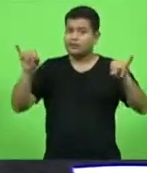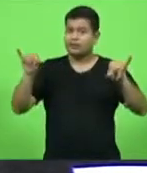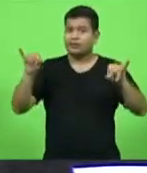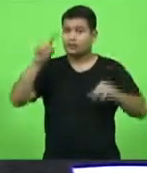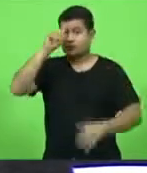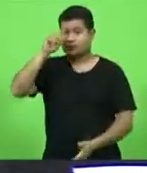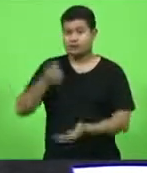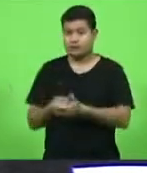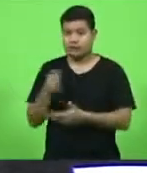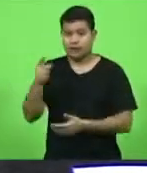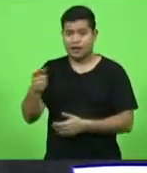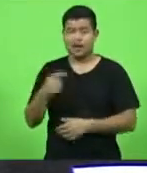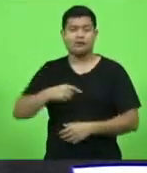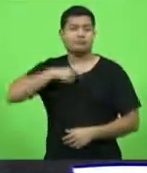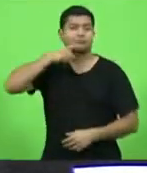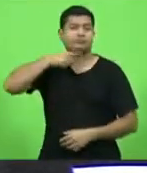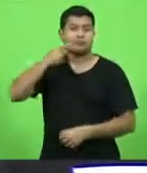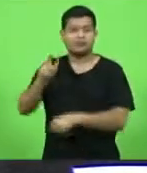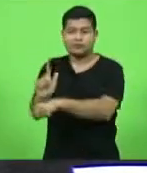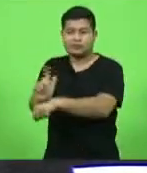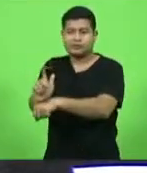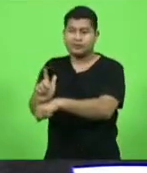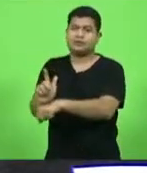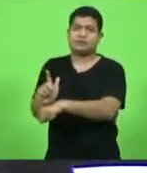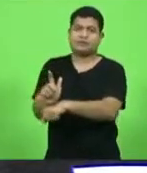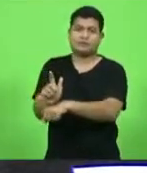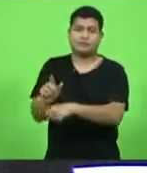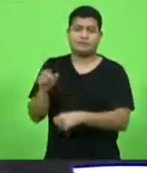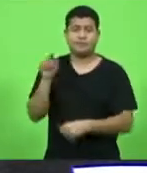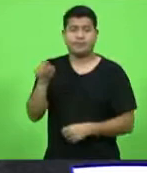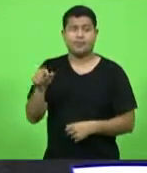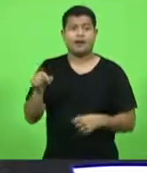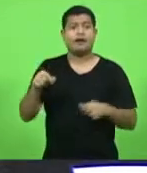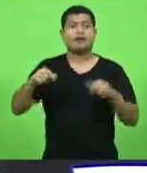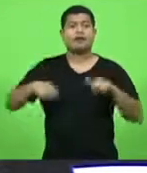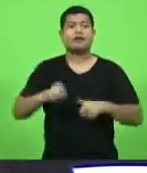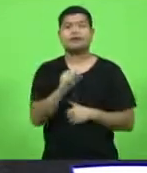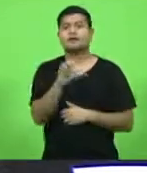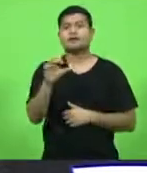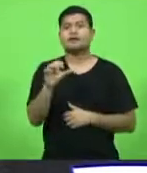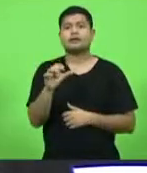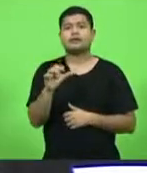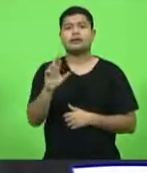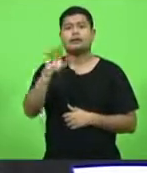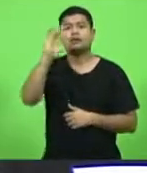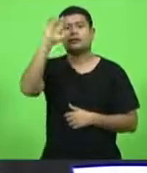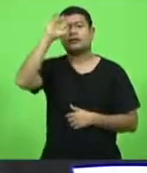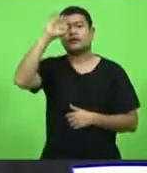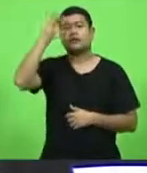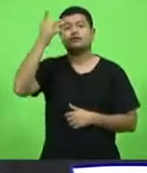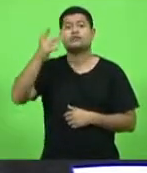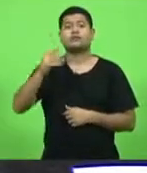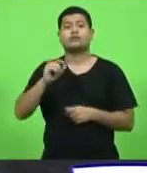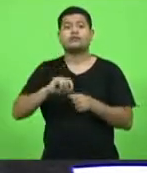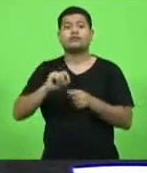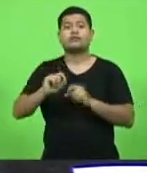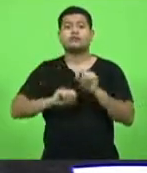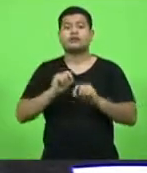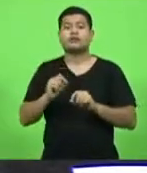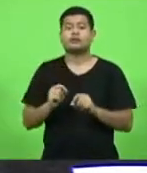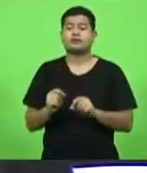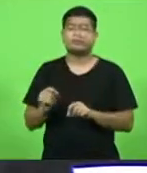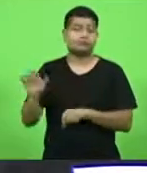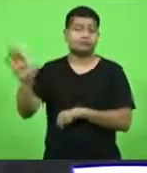na no estádio na Cidade do Rio de Janeiro e o que que Santa Catarina fez contratou essa empresa também